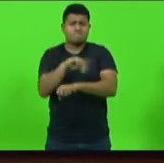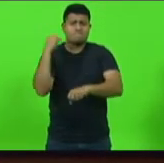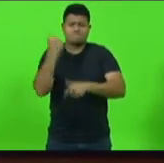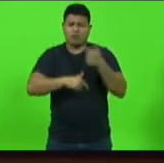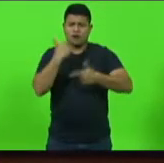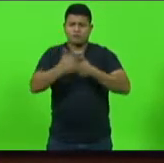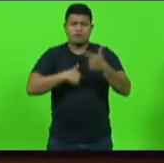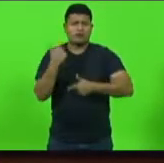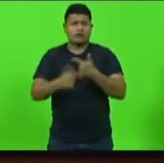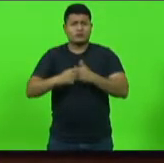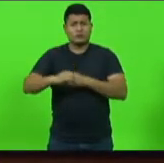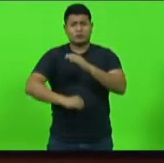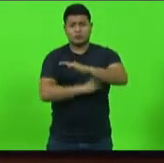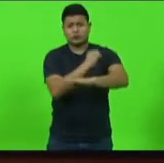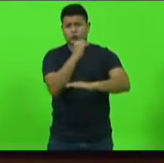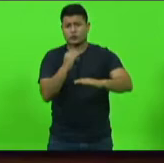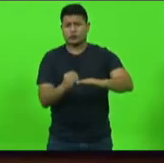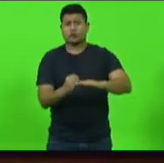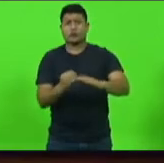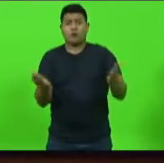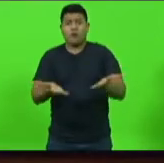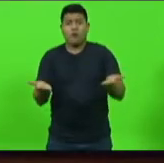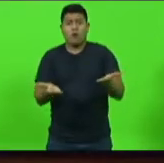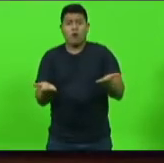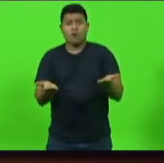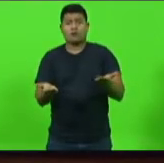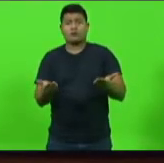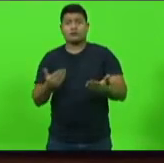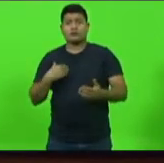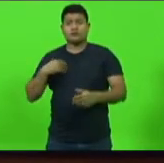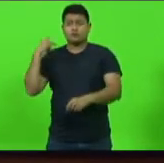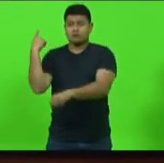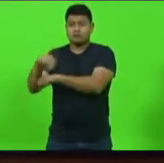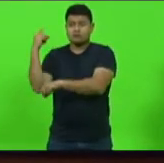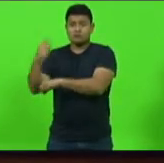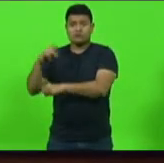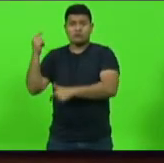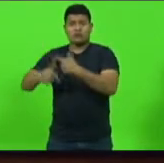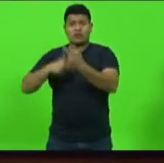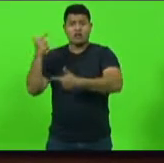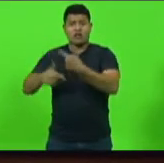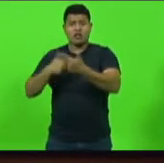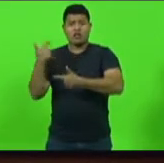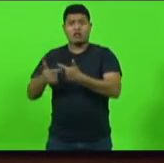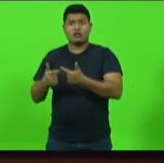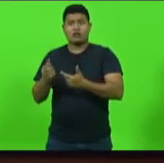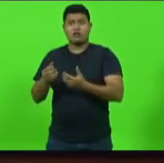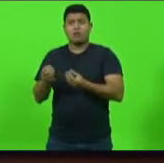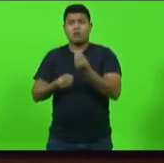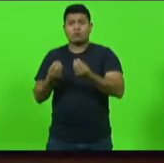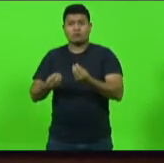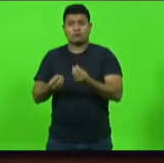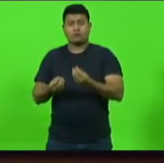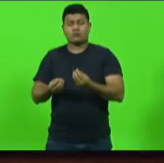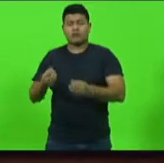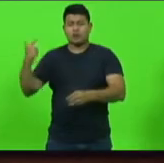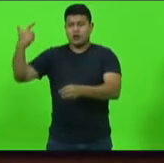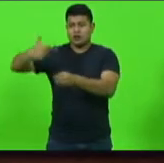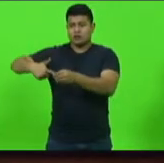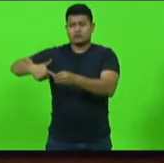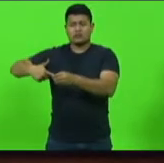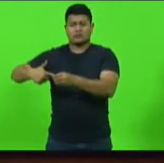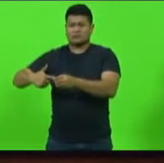inteiro. Hoje, tu recebe um pau danado quando você vai colocar gasolina. Em muitos